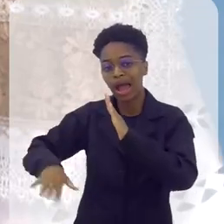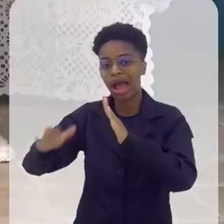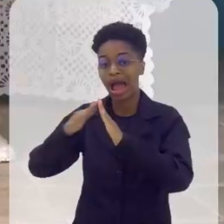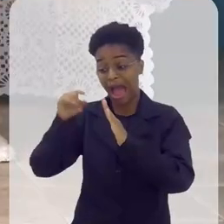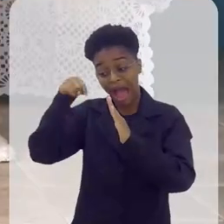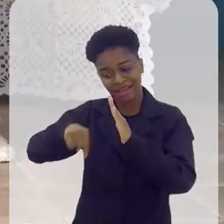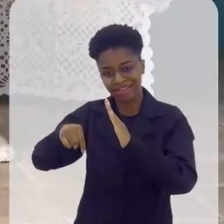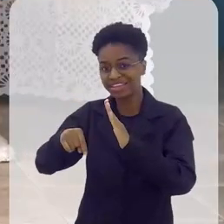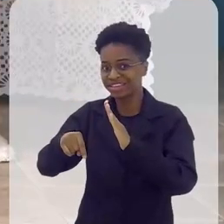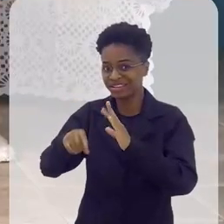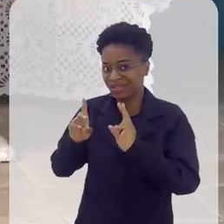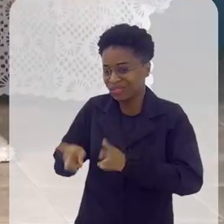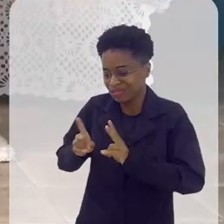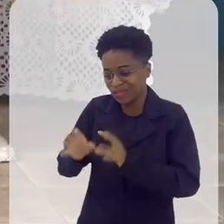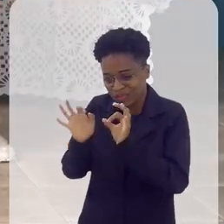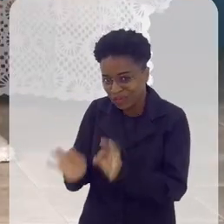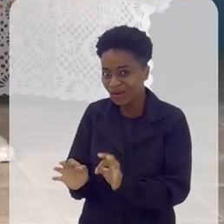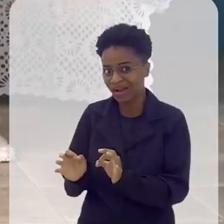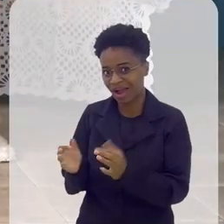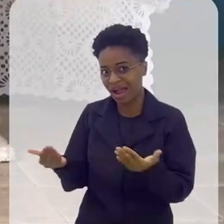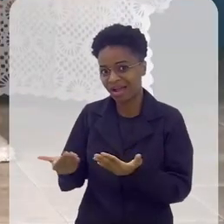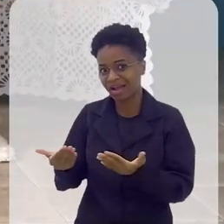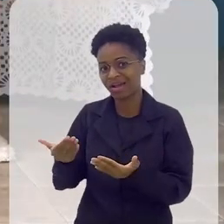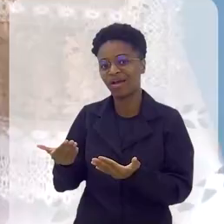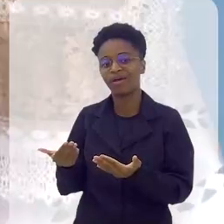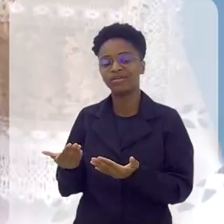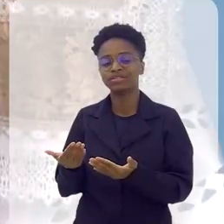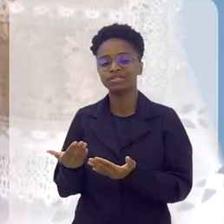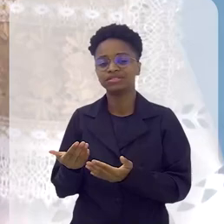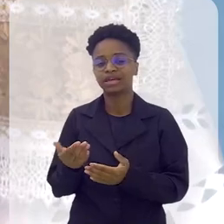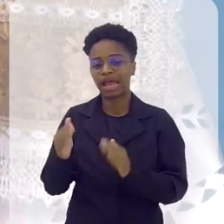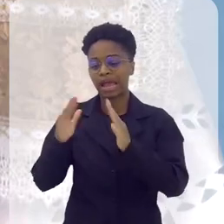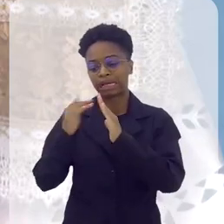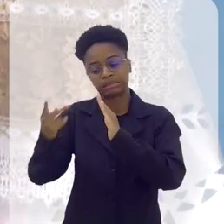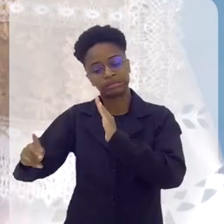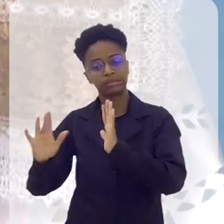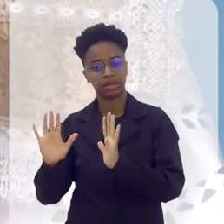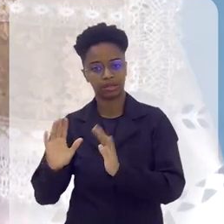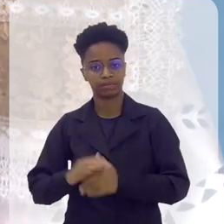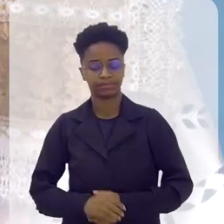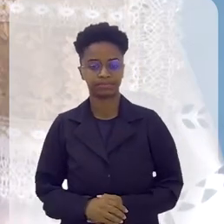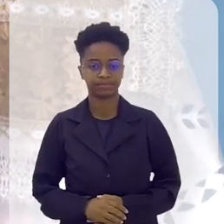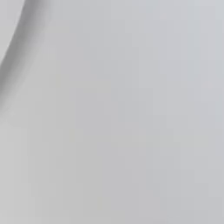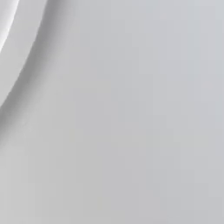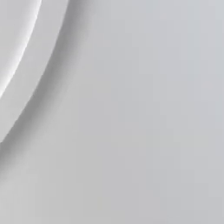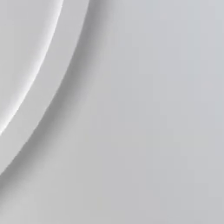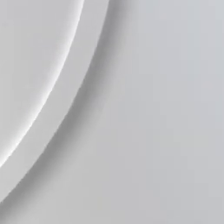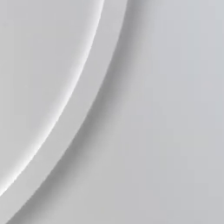terreiro aqui mesmo, onde nós estamos hoje, na casa de Pai Celinho.